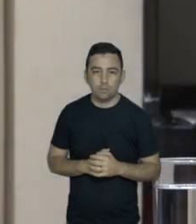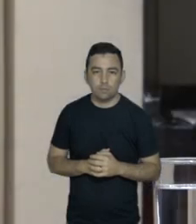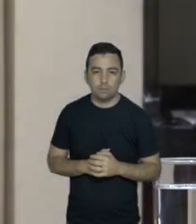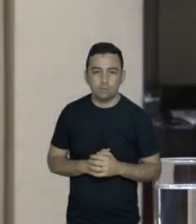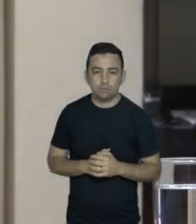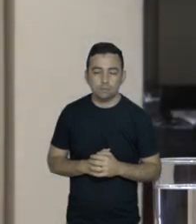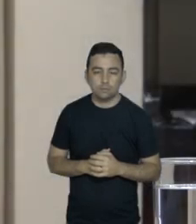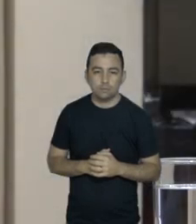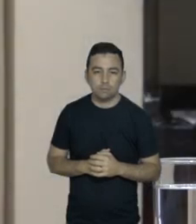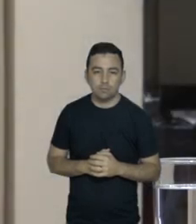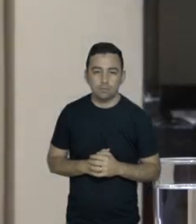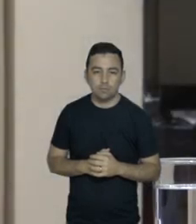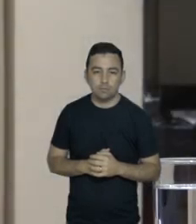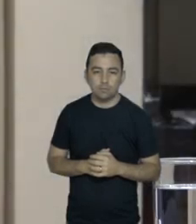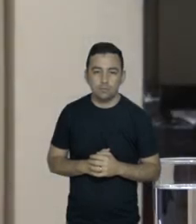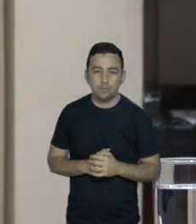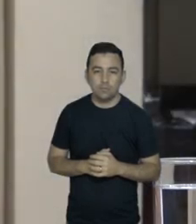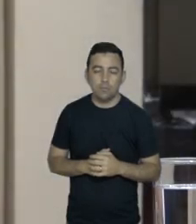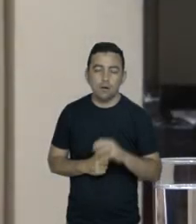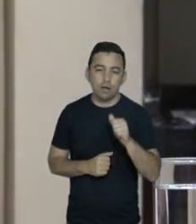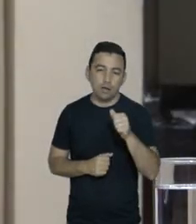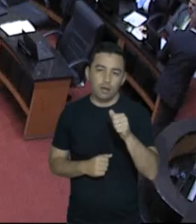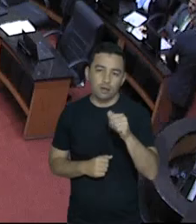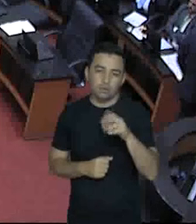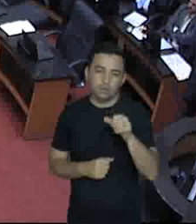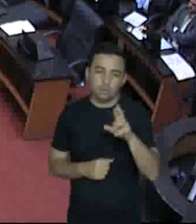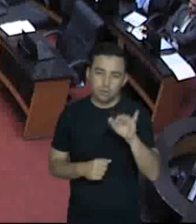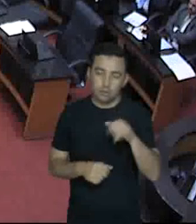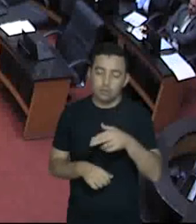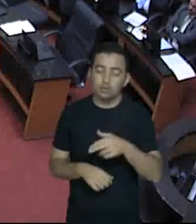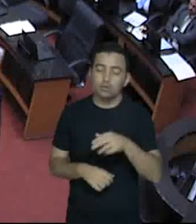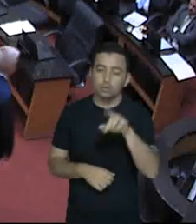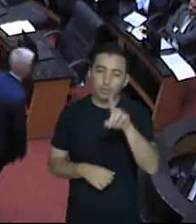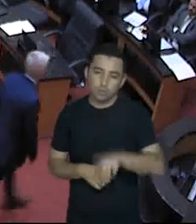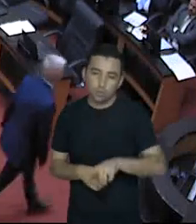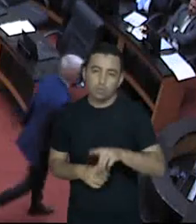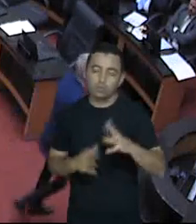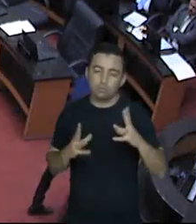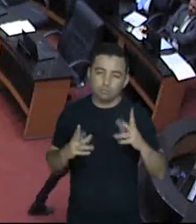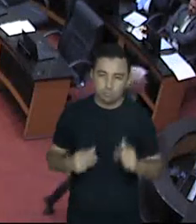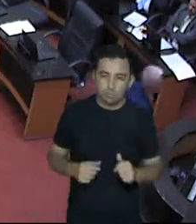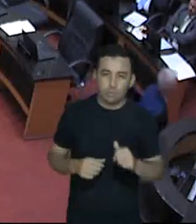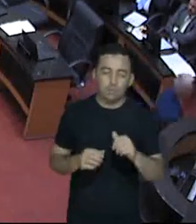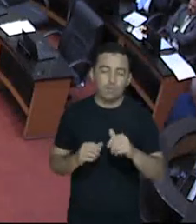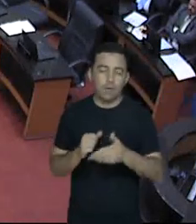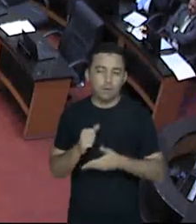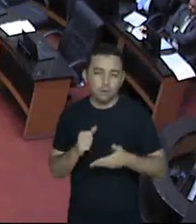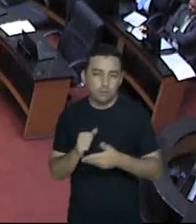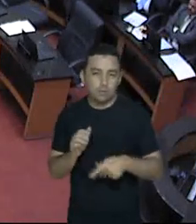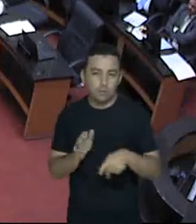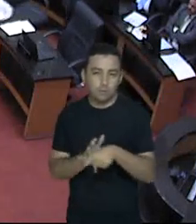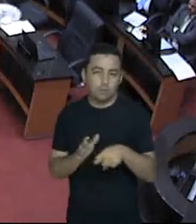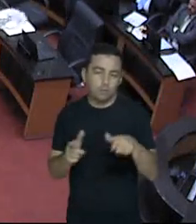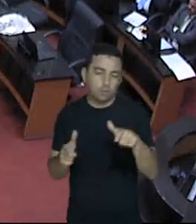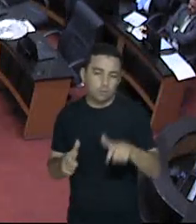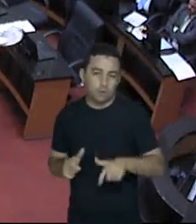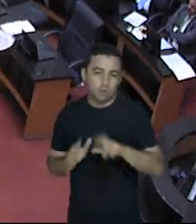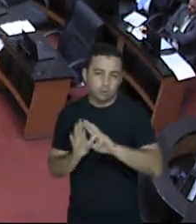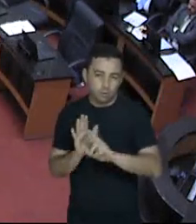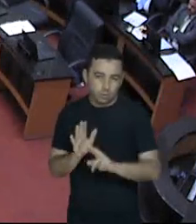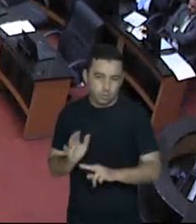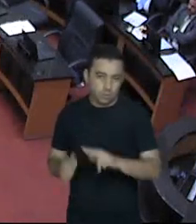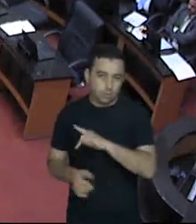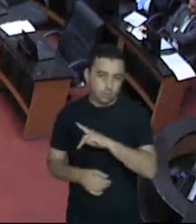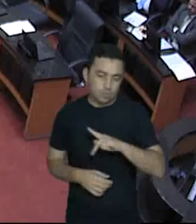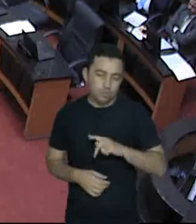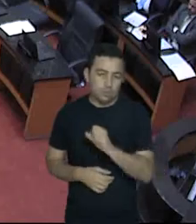Senhor presidente. Aprova a indicação de Ademir Isidoro para o cargo de diretor de saneamento básico e recursos hídricos da Agência de Regulação de Serviços Públicos de